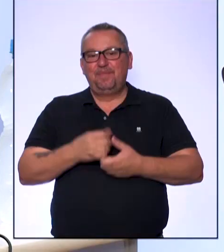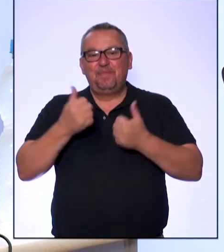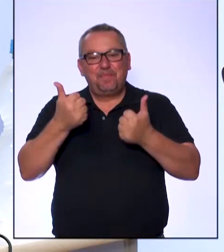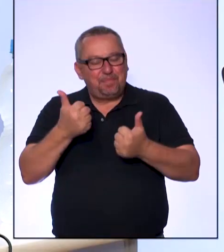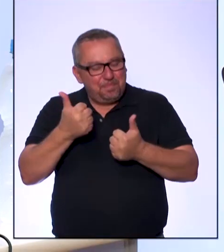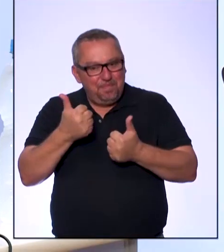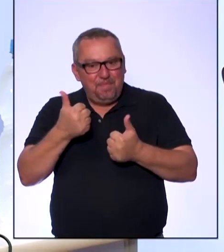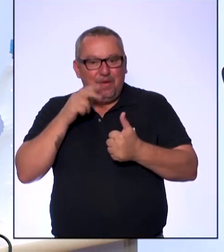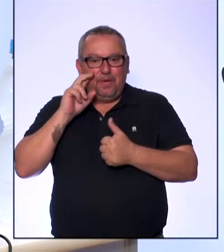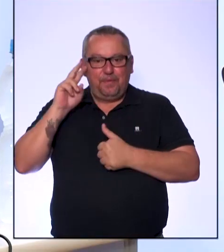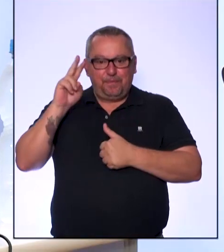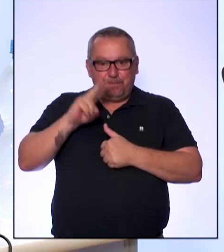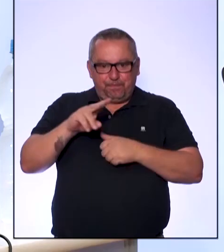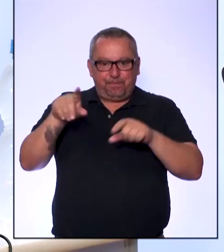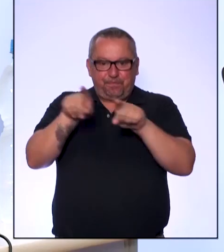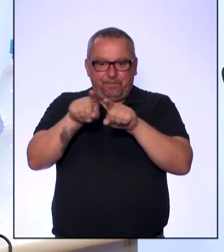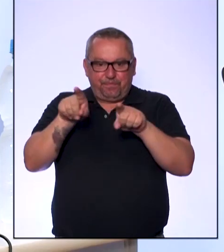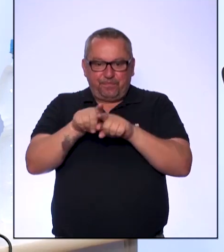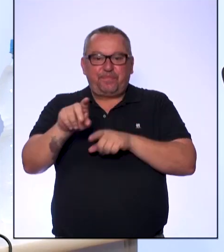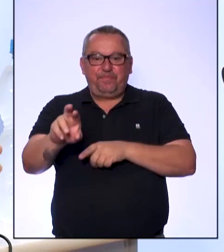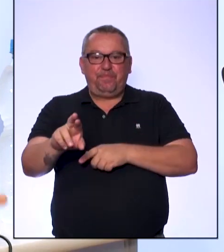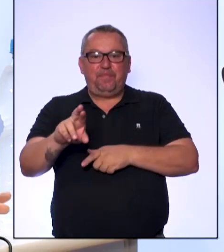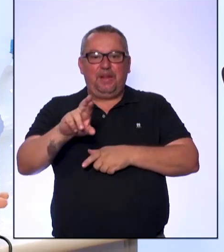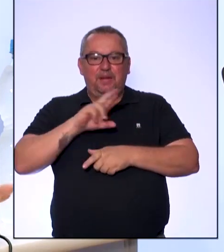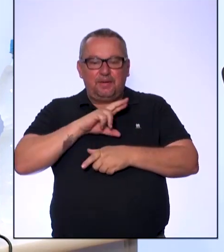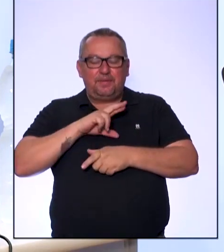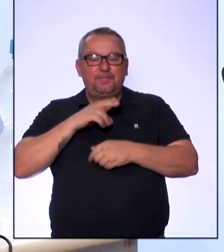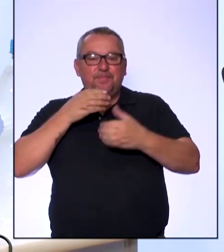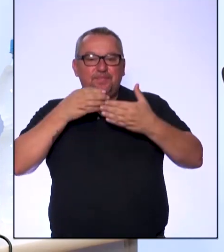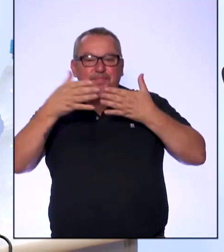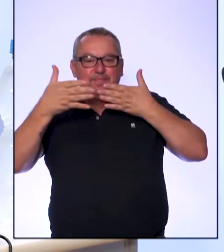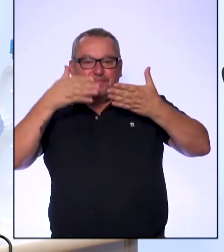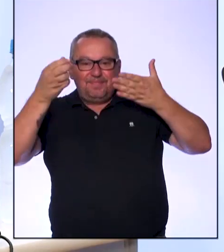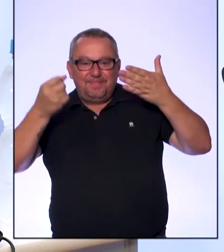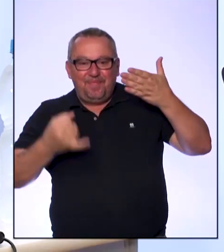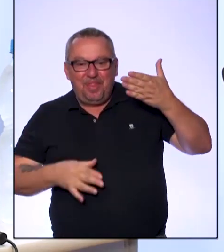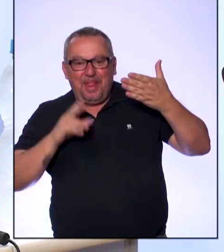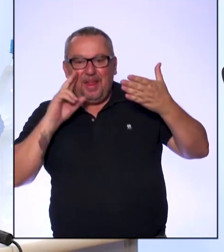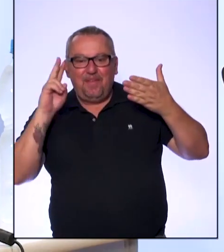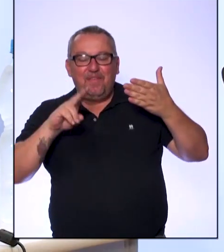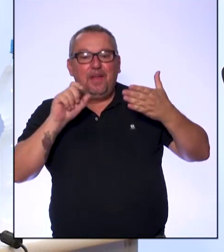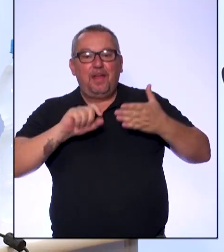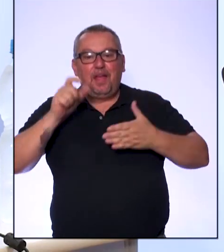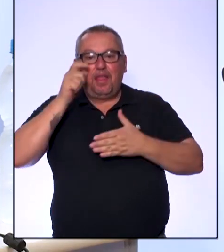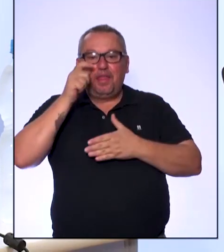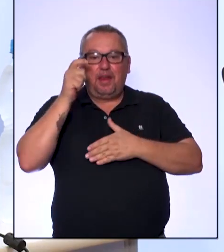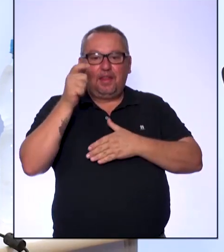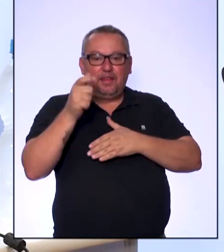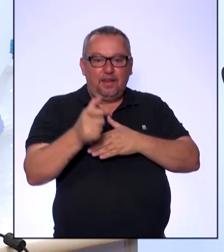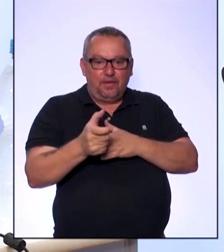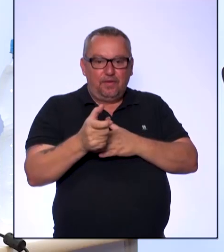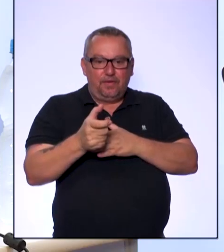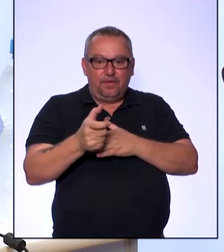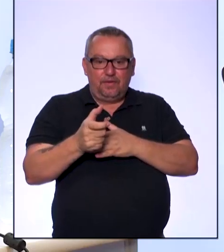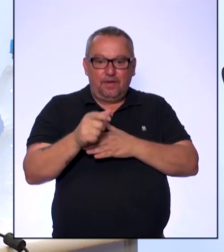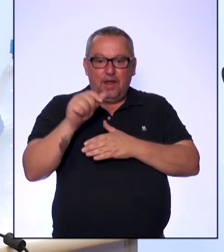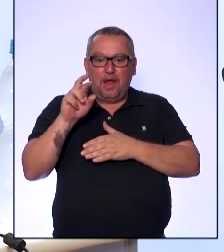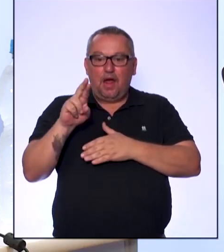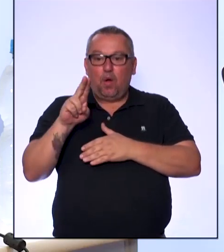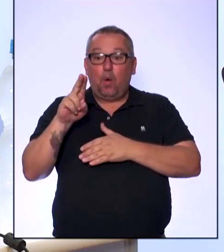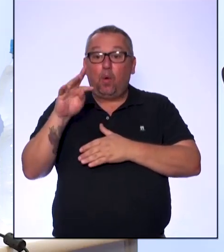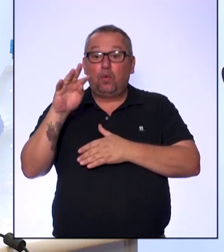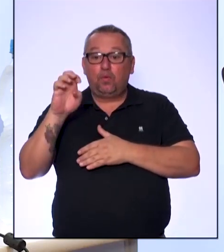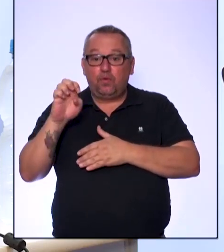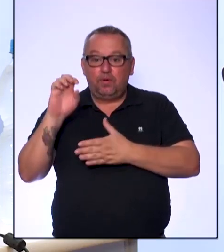bem, eu estou vendo aqui as respostas no chat. E olhem, e vejam que interessante. A Ruth colocou